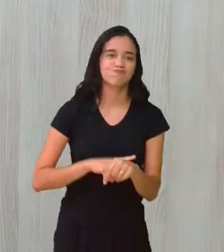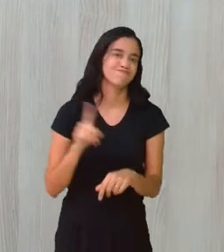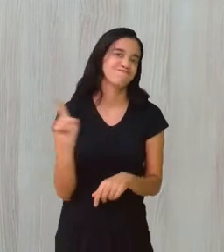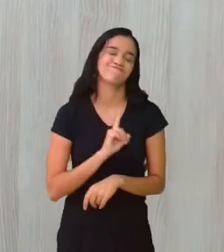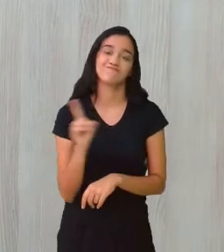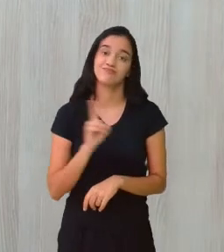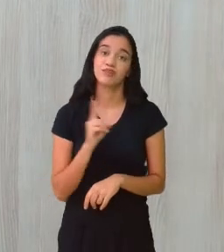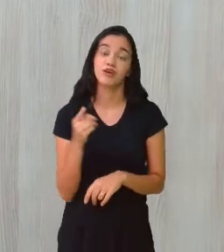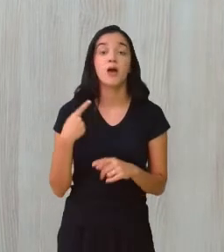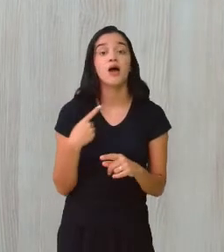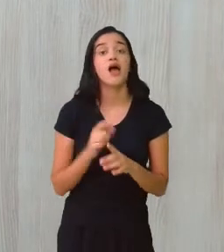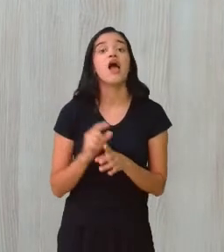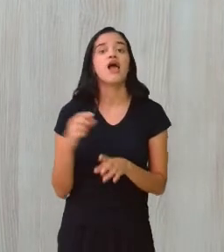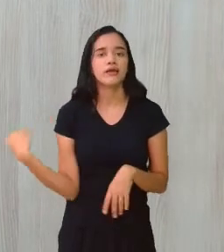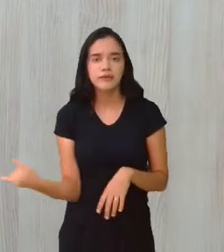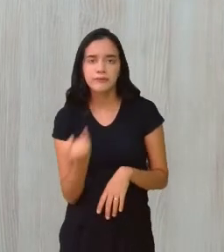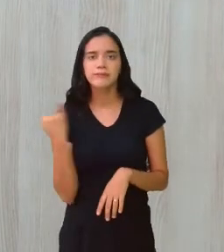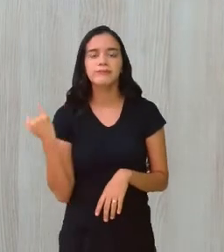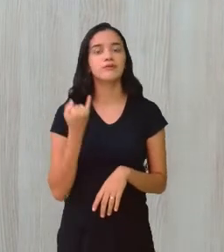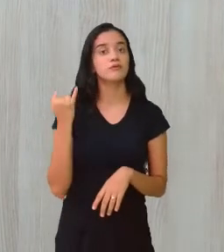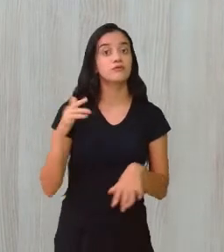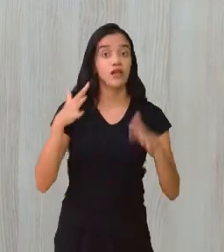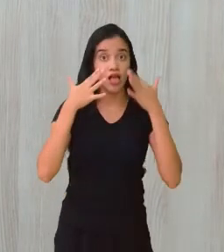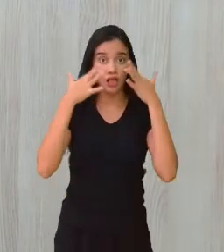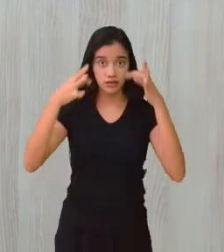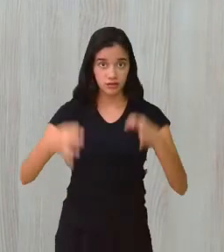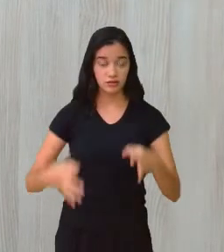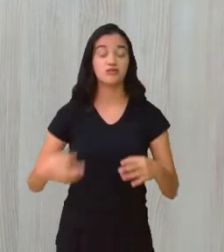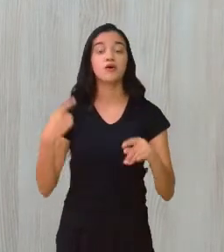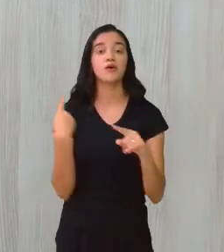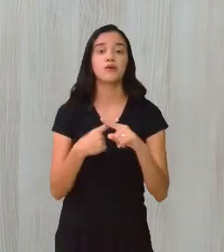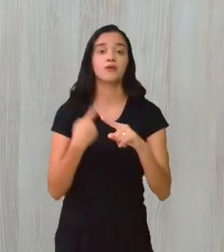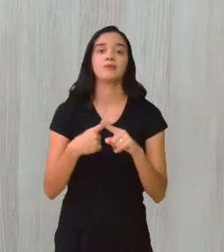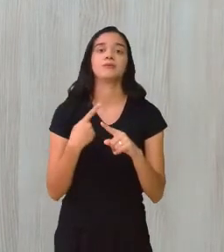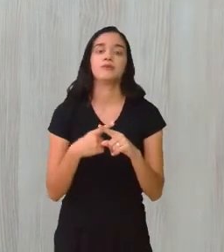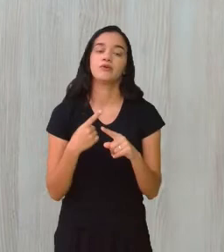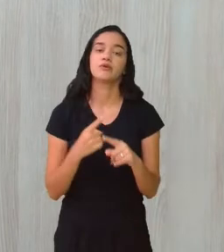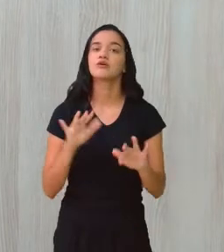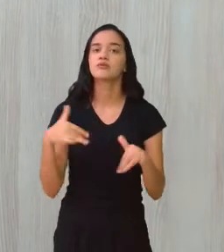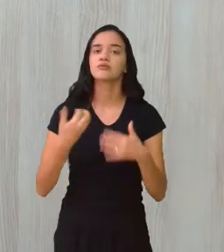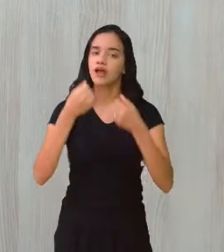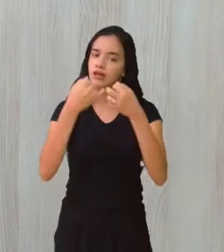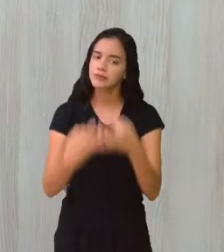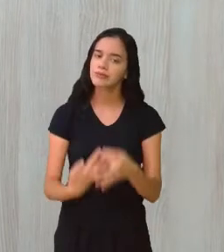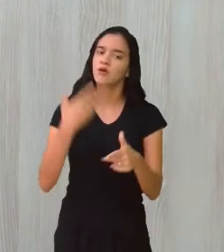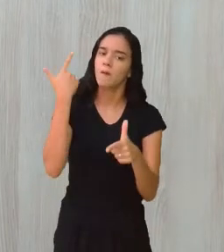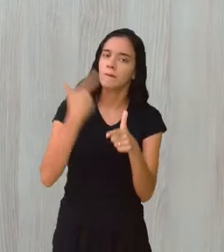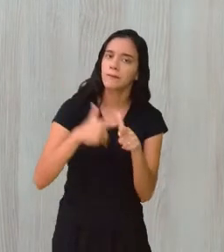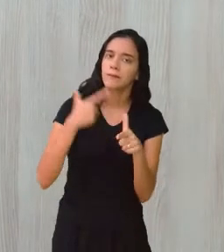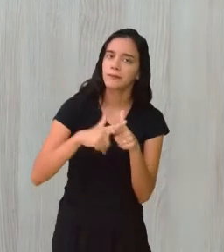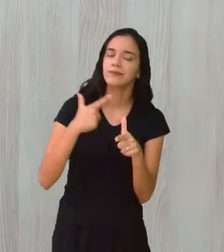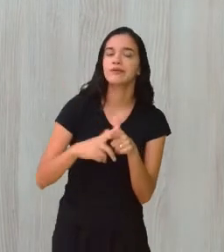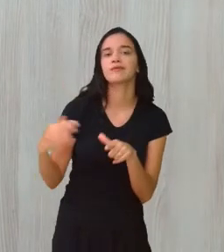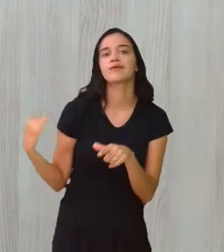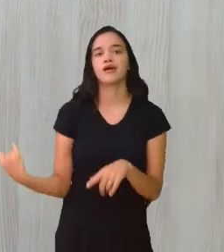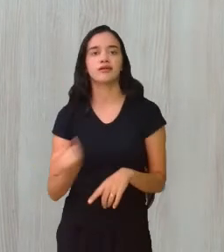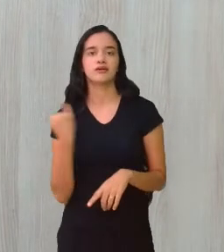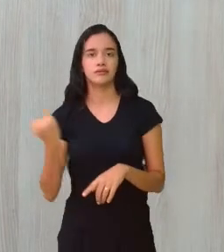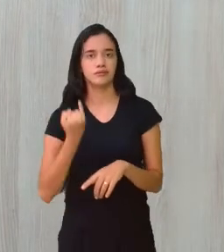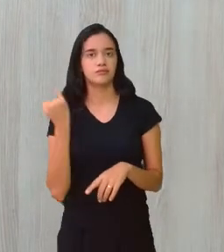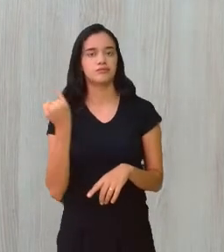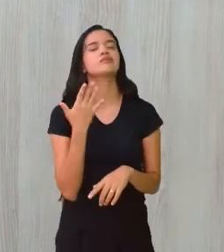é importante a gente também chamar a atenção, professora Carol, porque quando a gente está colocando nessas problemáticas, é importante que a